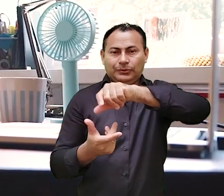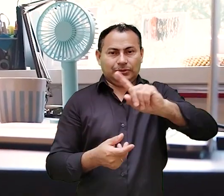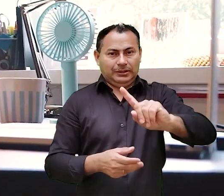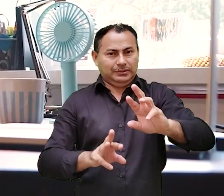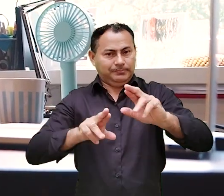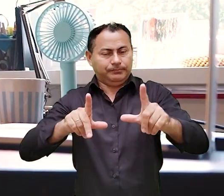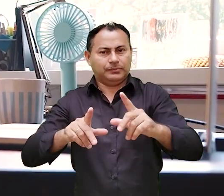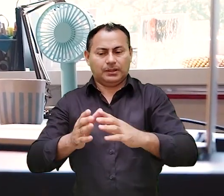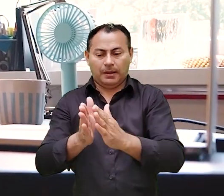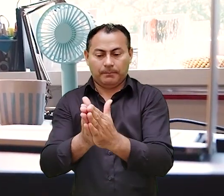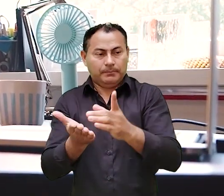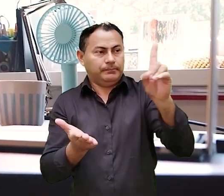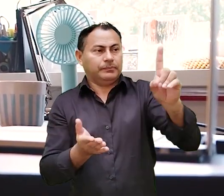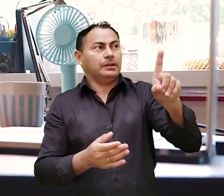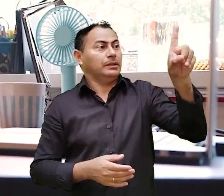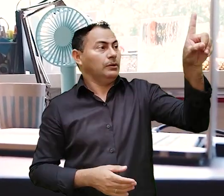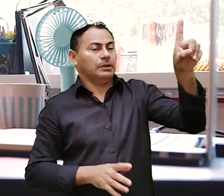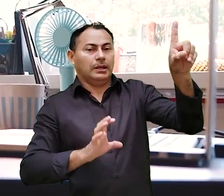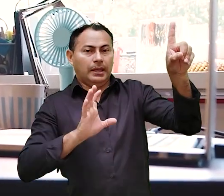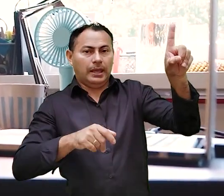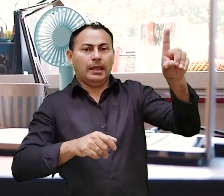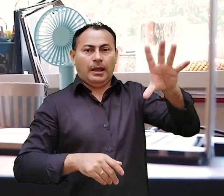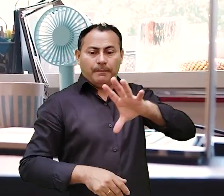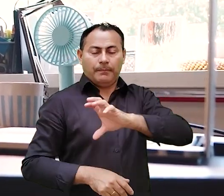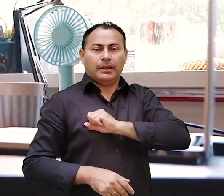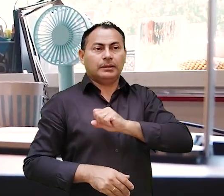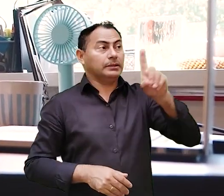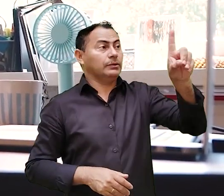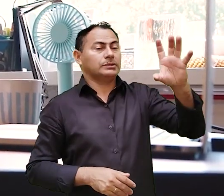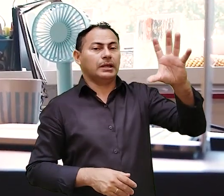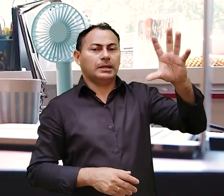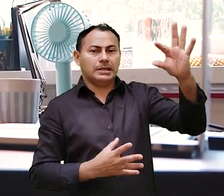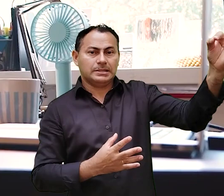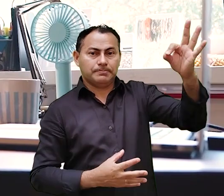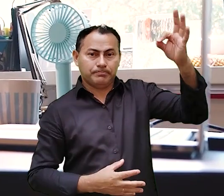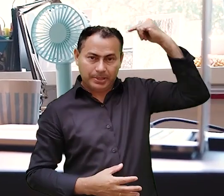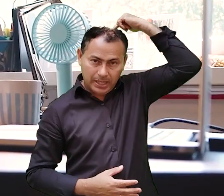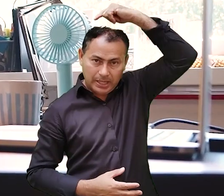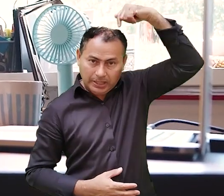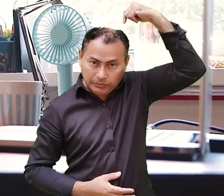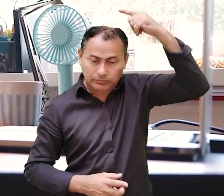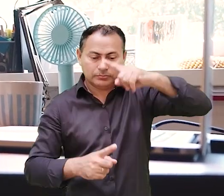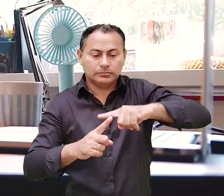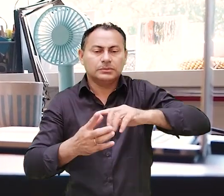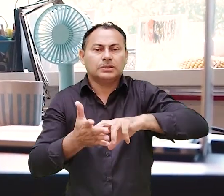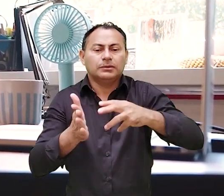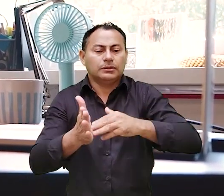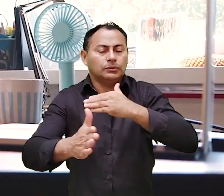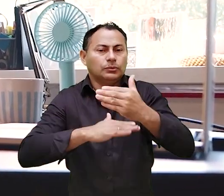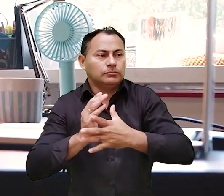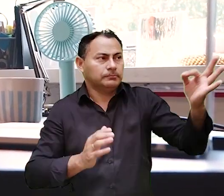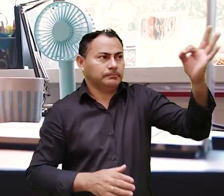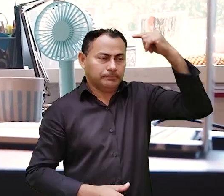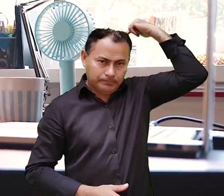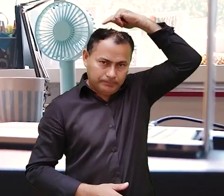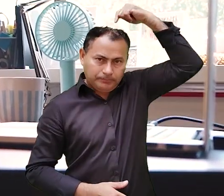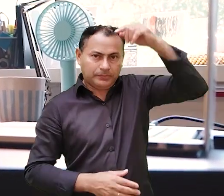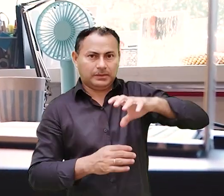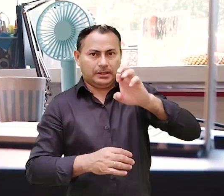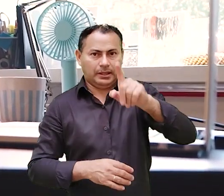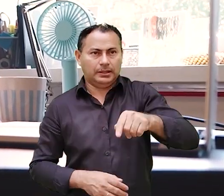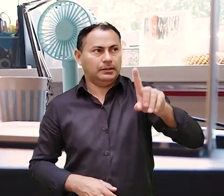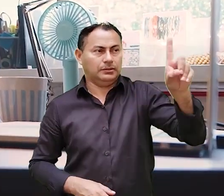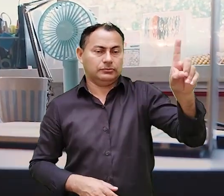existem por aí. Segundo as Escrituras, Deus é Espírito. Isso também não quer dizer que tudo que é espiritual